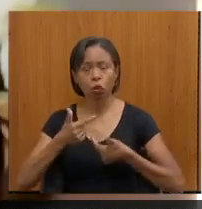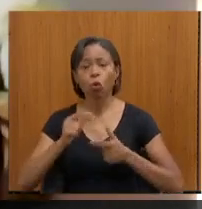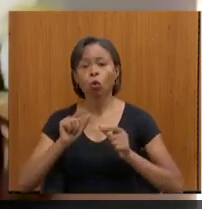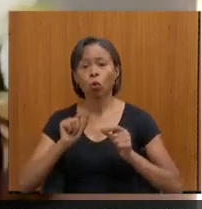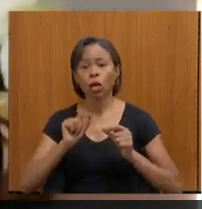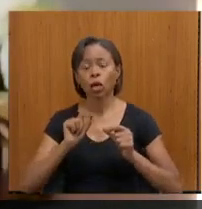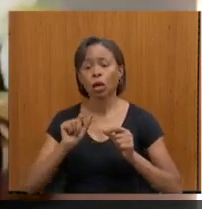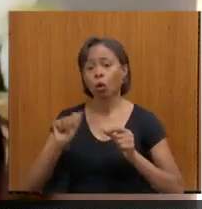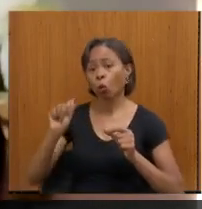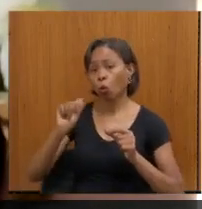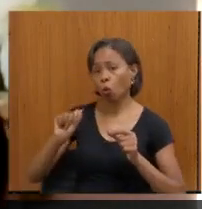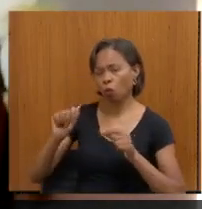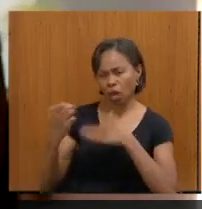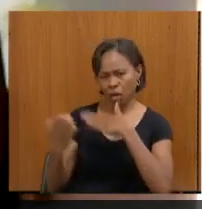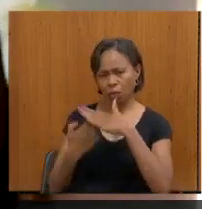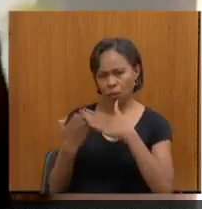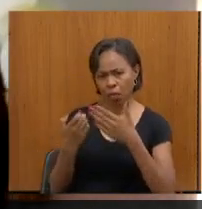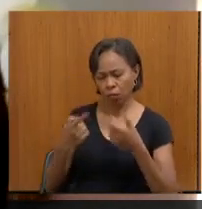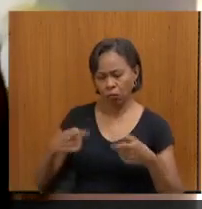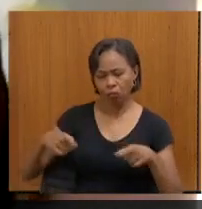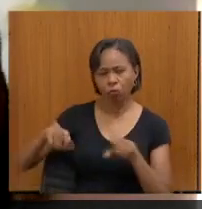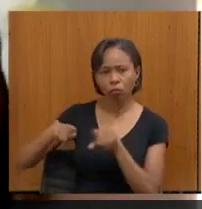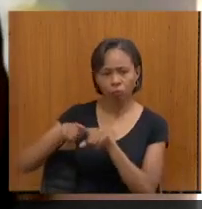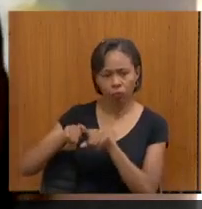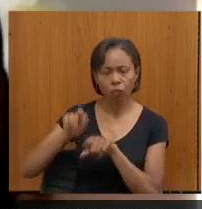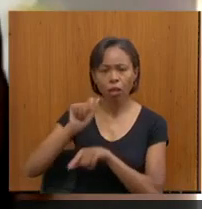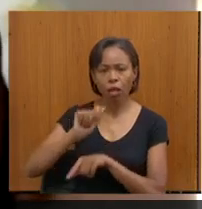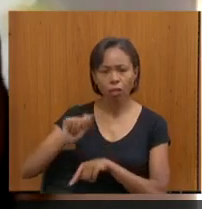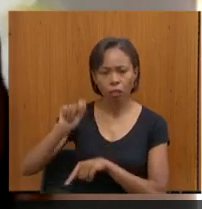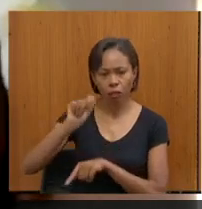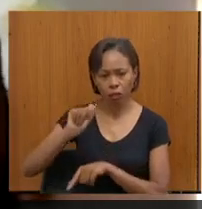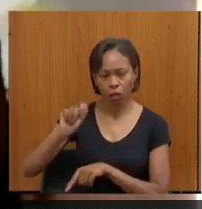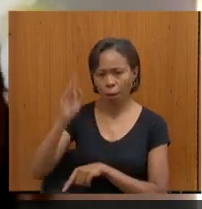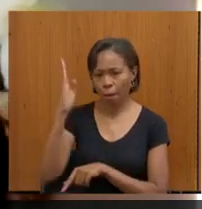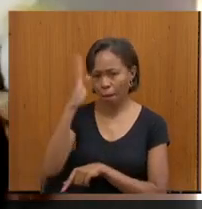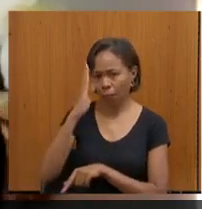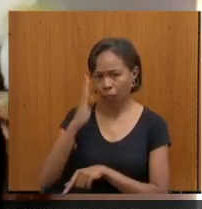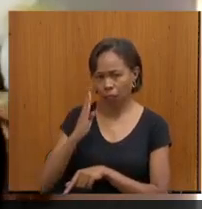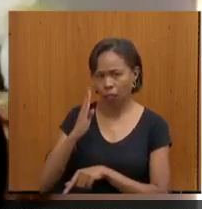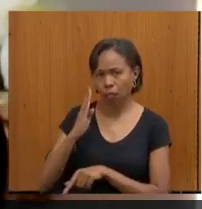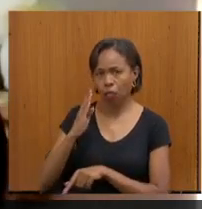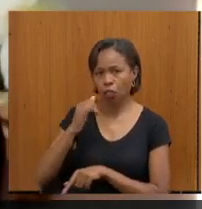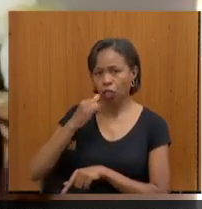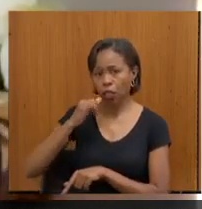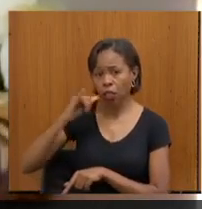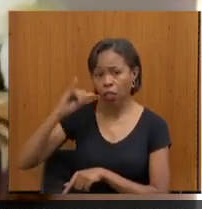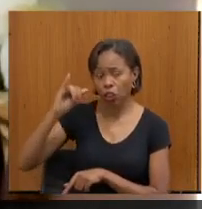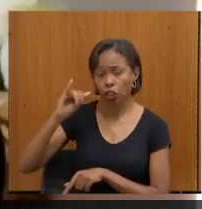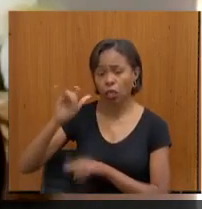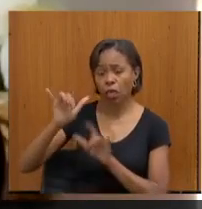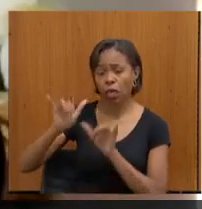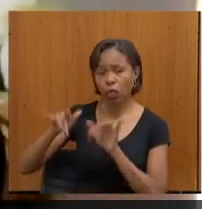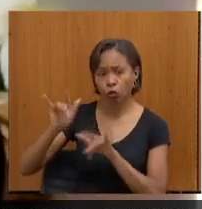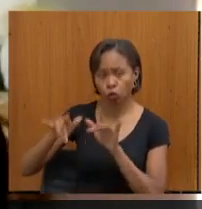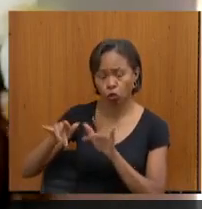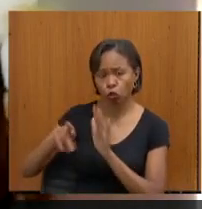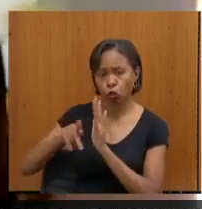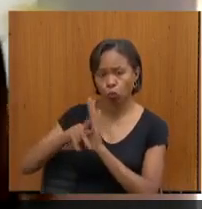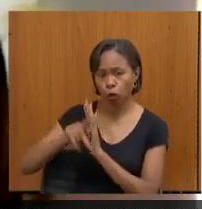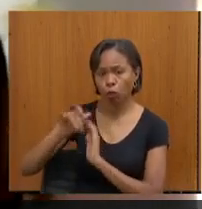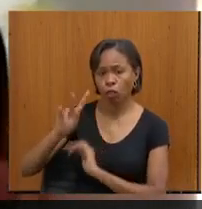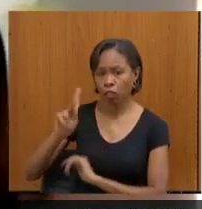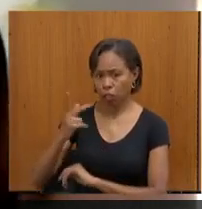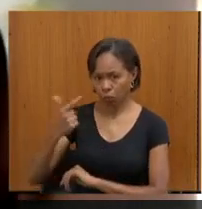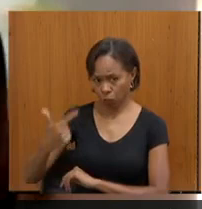associada da nossa Associação Brasileira de energia de um presídio de hidrogênio e